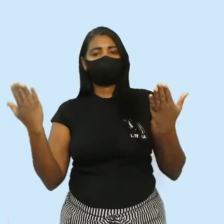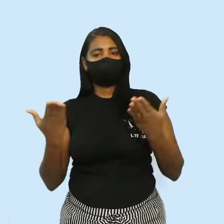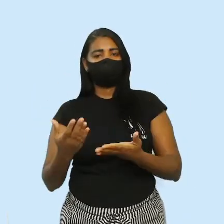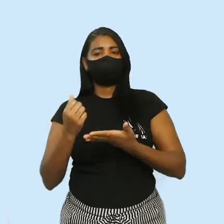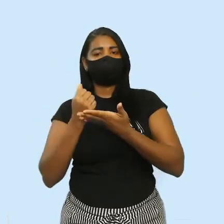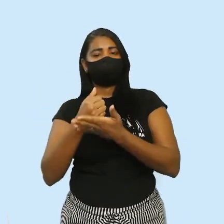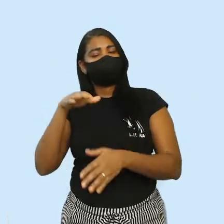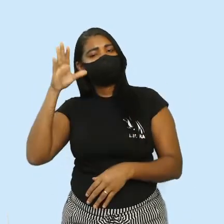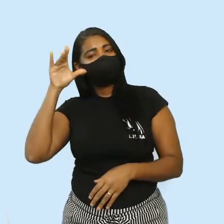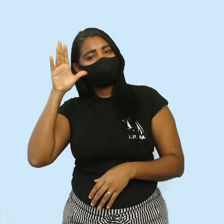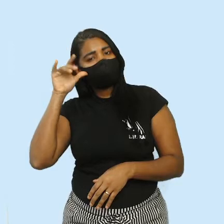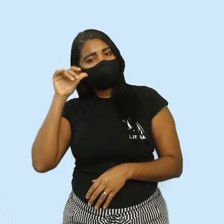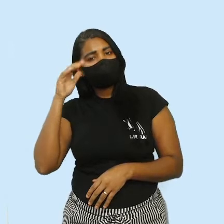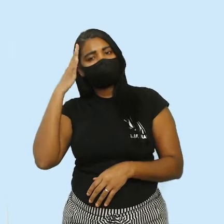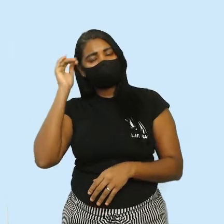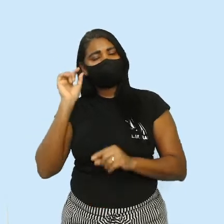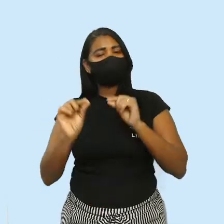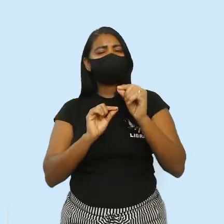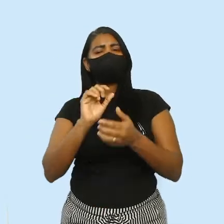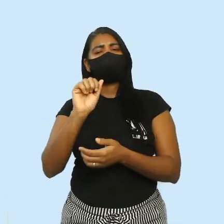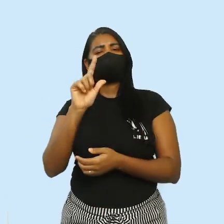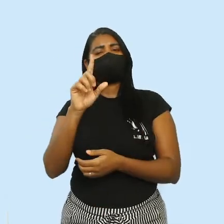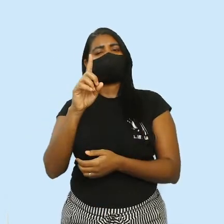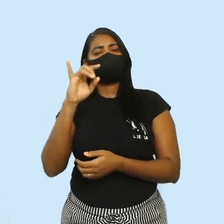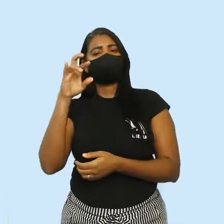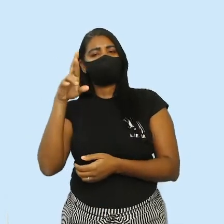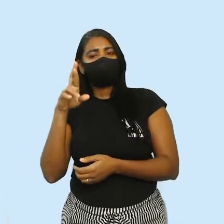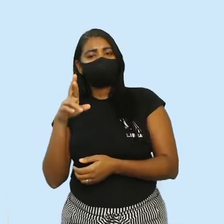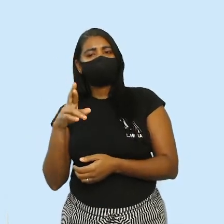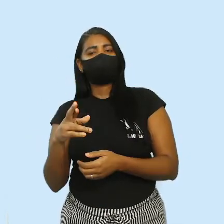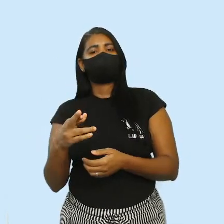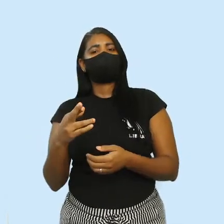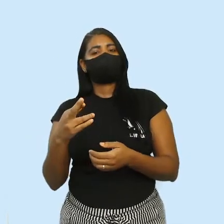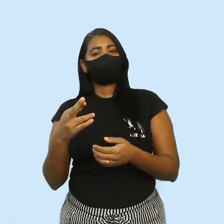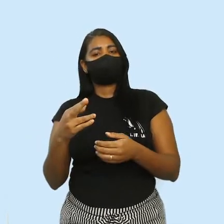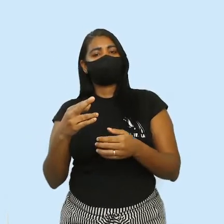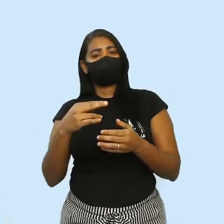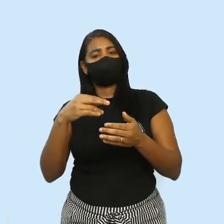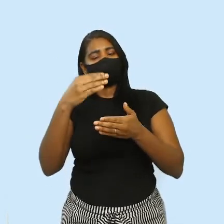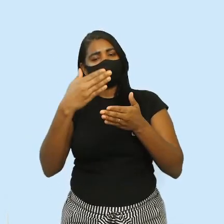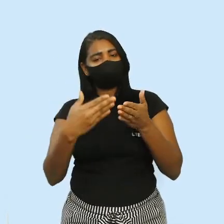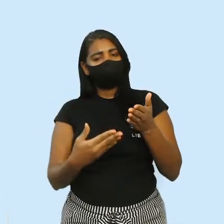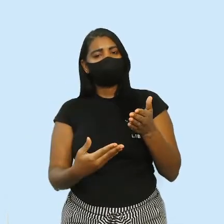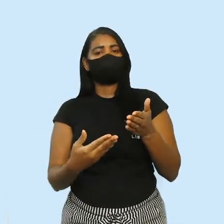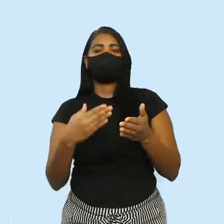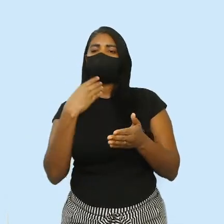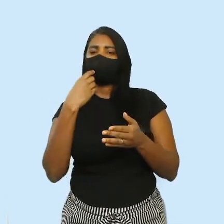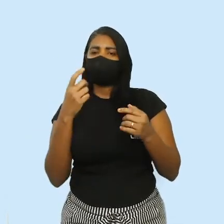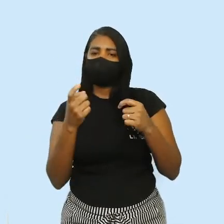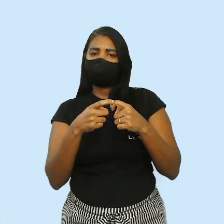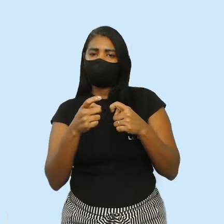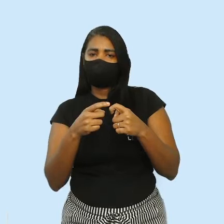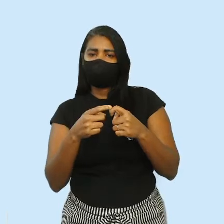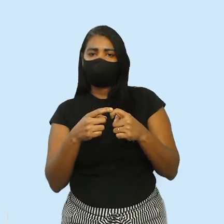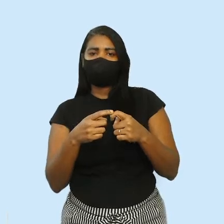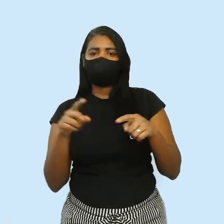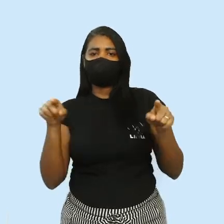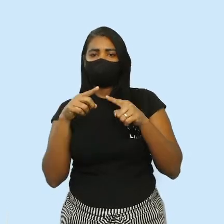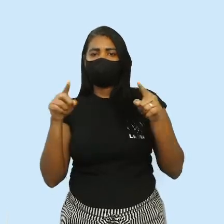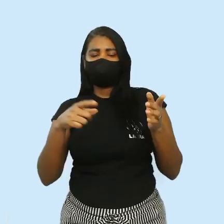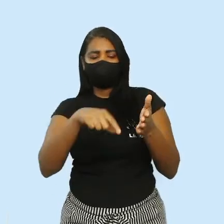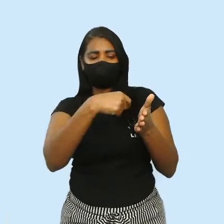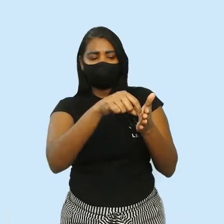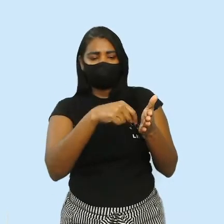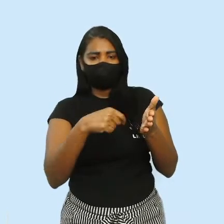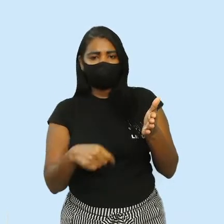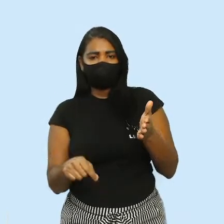tiver curiosidade de descobrir quem foi Aldir Blanc, né, foi um compositor de músicas e ele era médico de formação, e aí ele